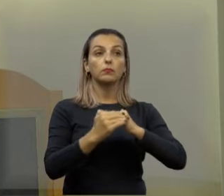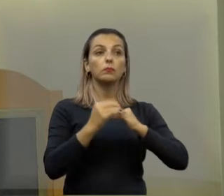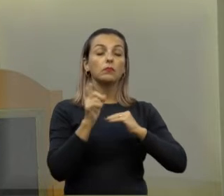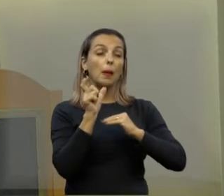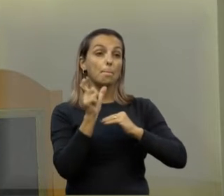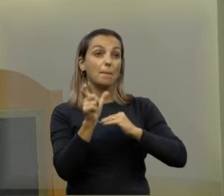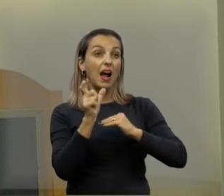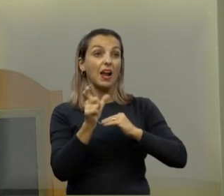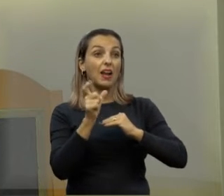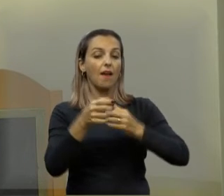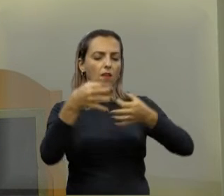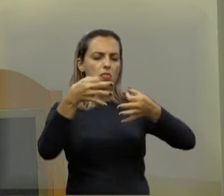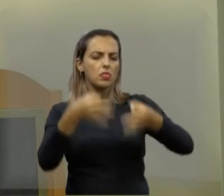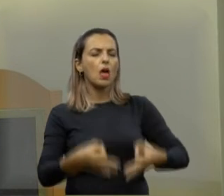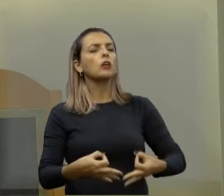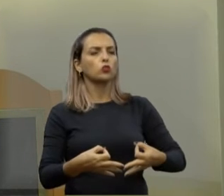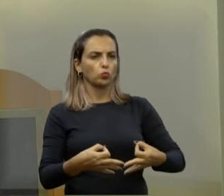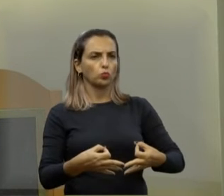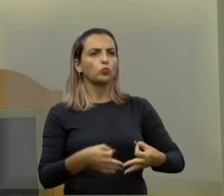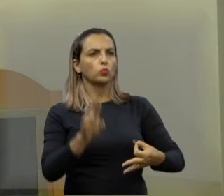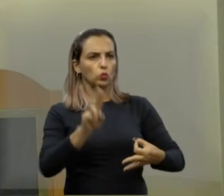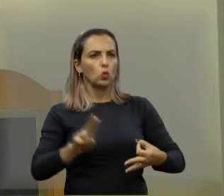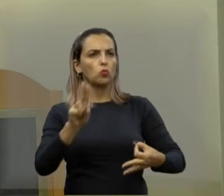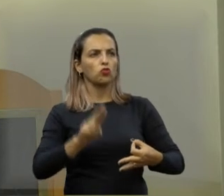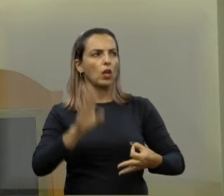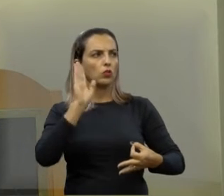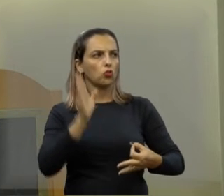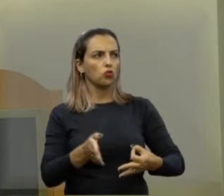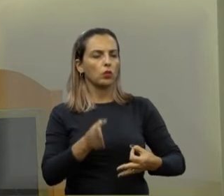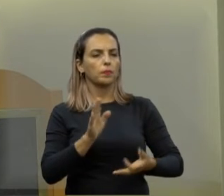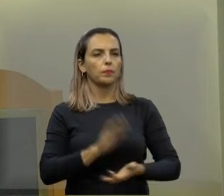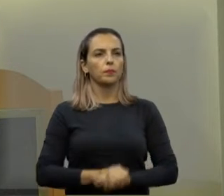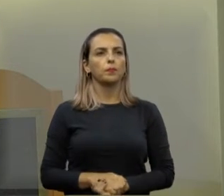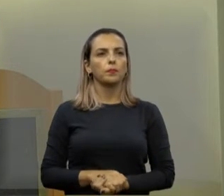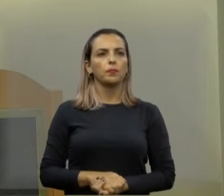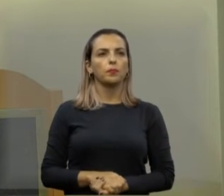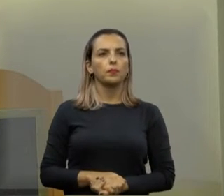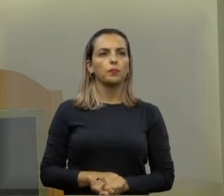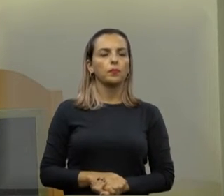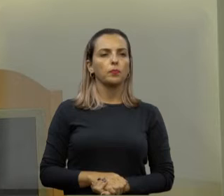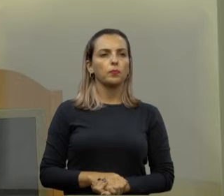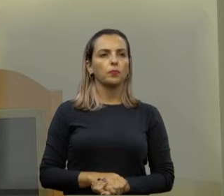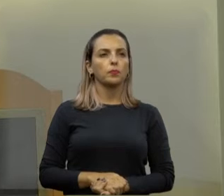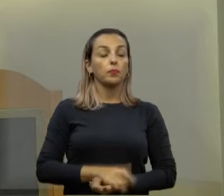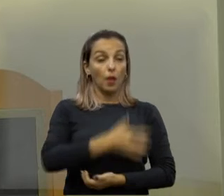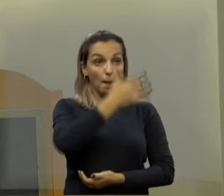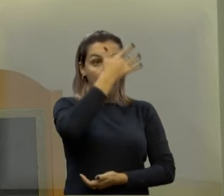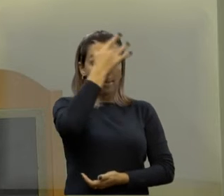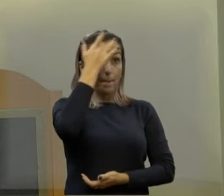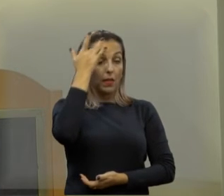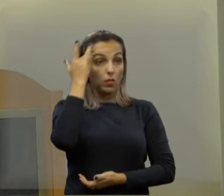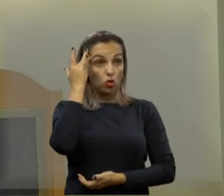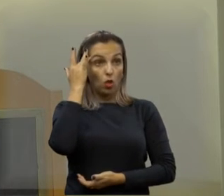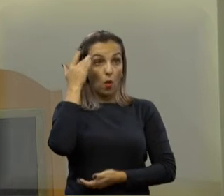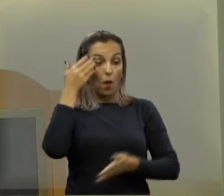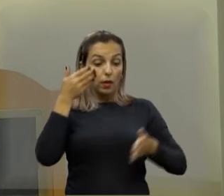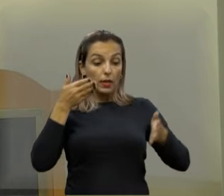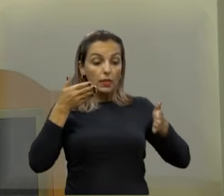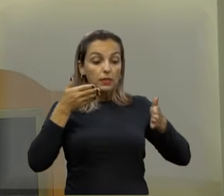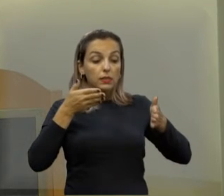palavra mais correta usada aqui isonomia certo o a pessoa que está sendo